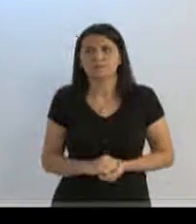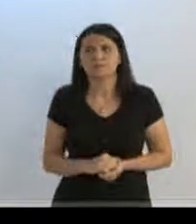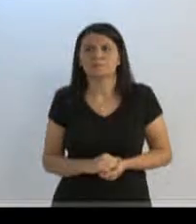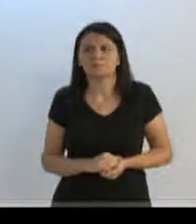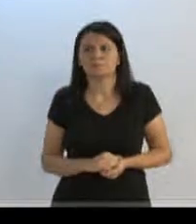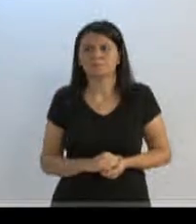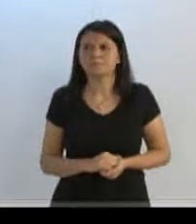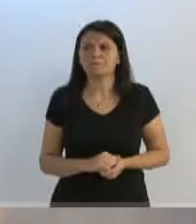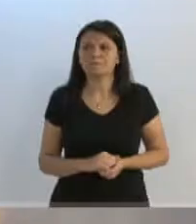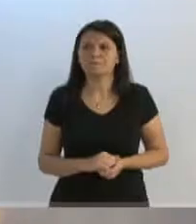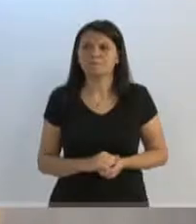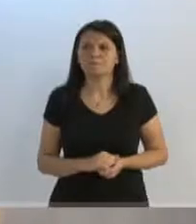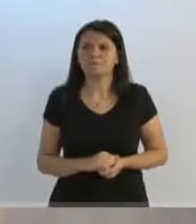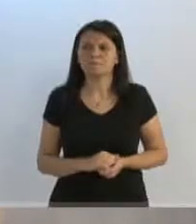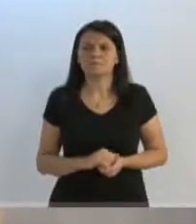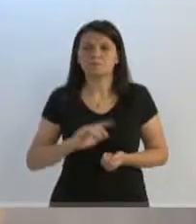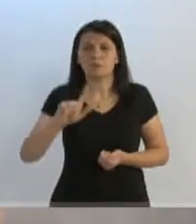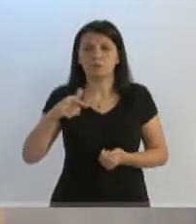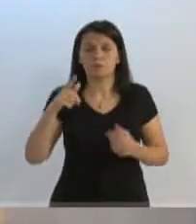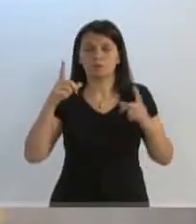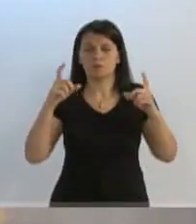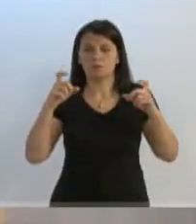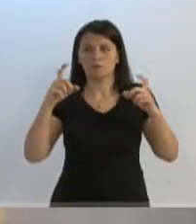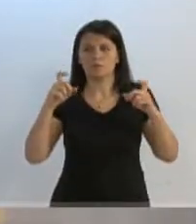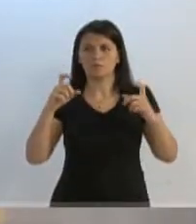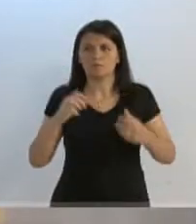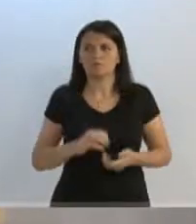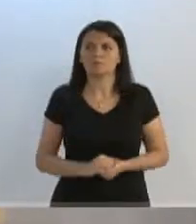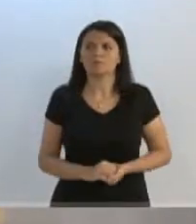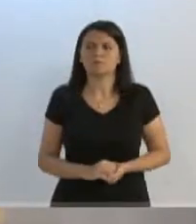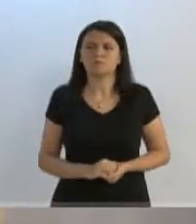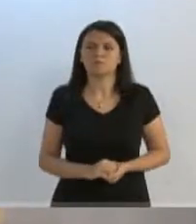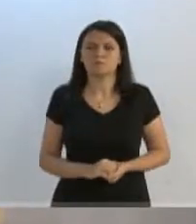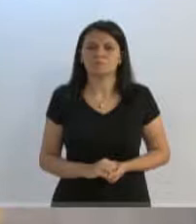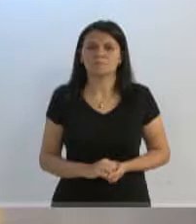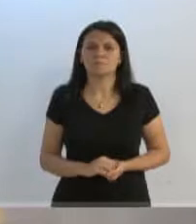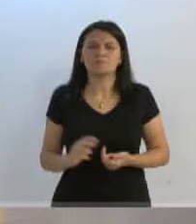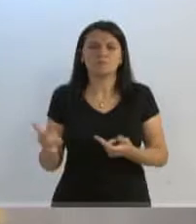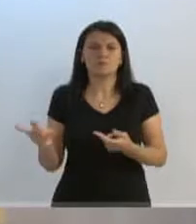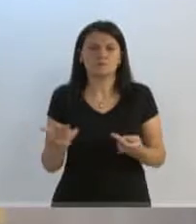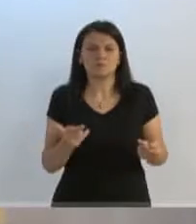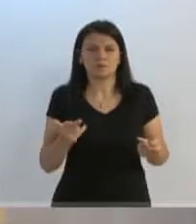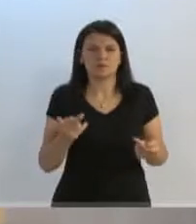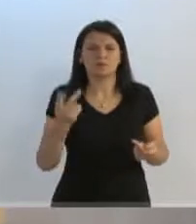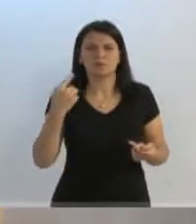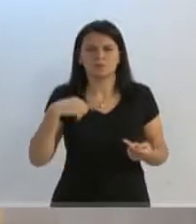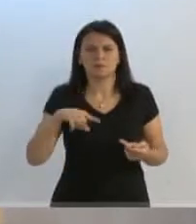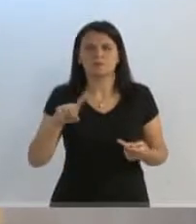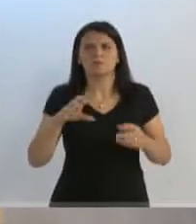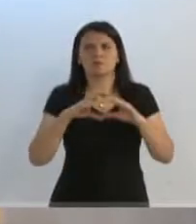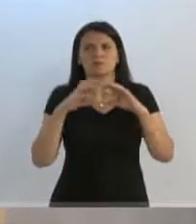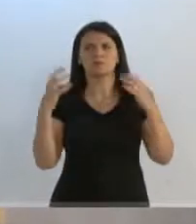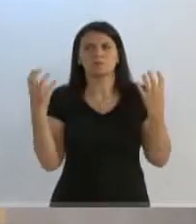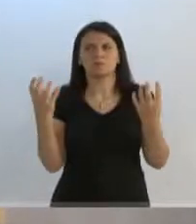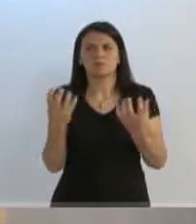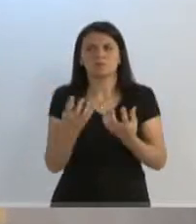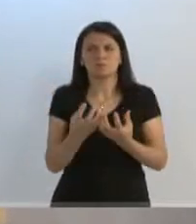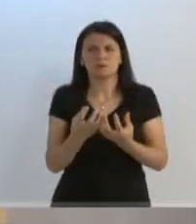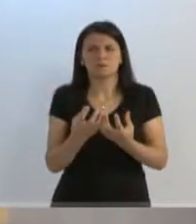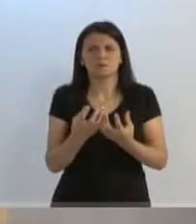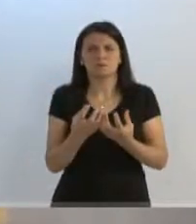outra foto ari por gentileza uma foto de uma visita que fiz à comunidade ali dá